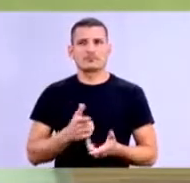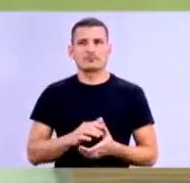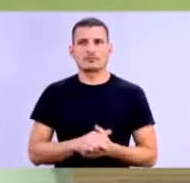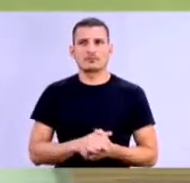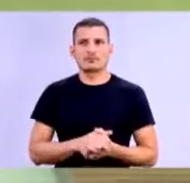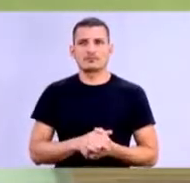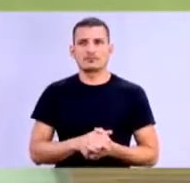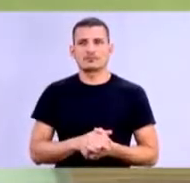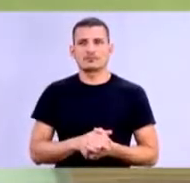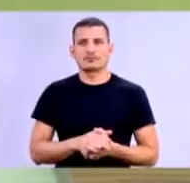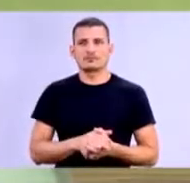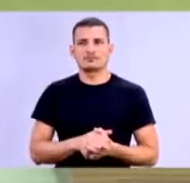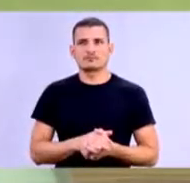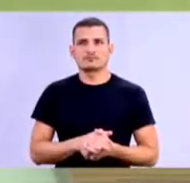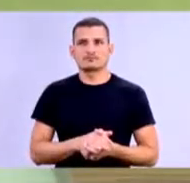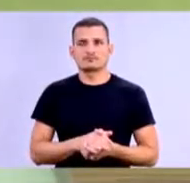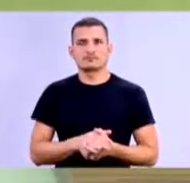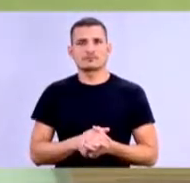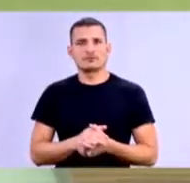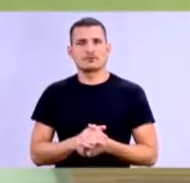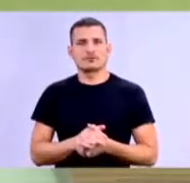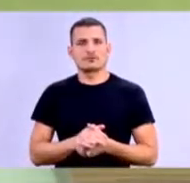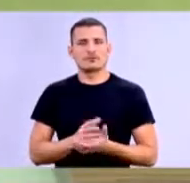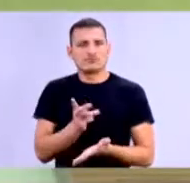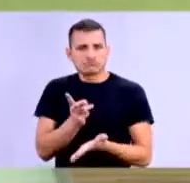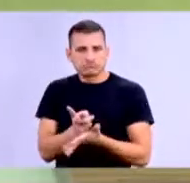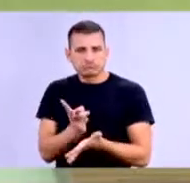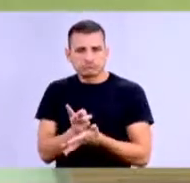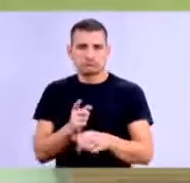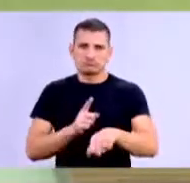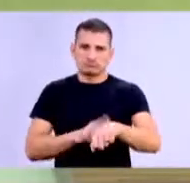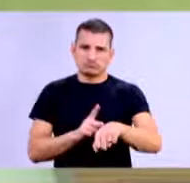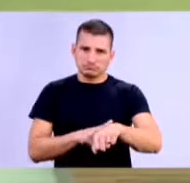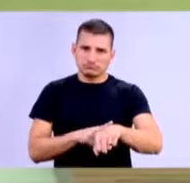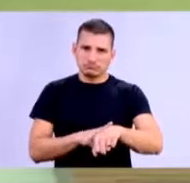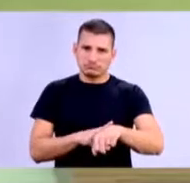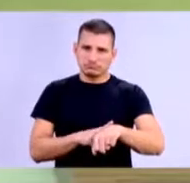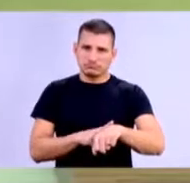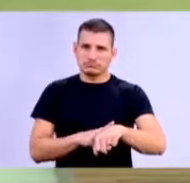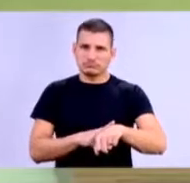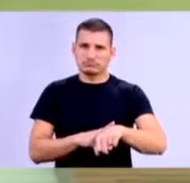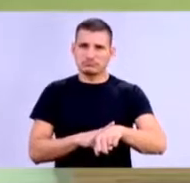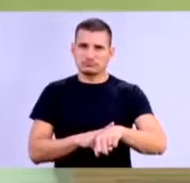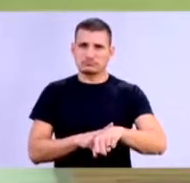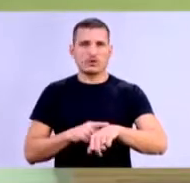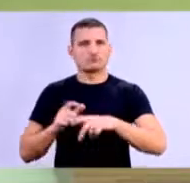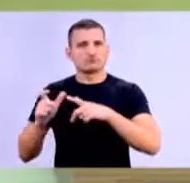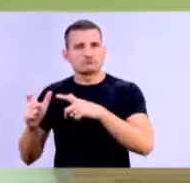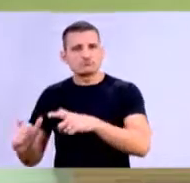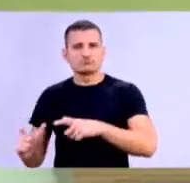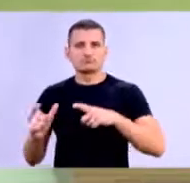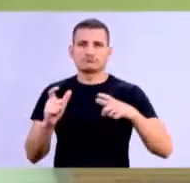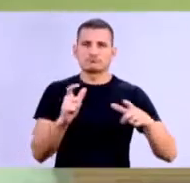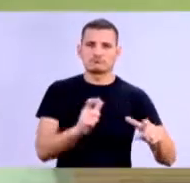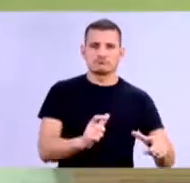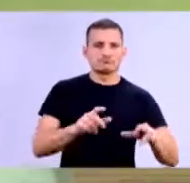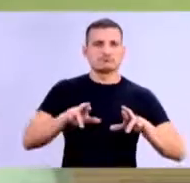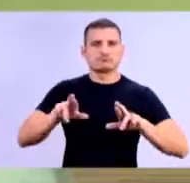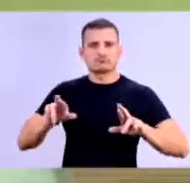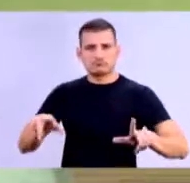presencialmente juntos ao mesmo tempo em espaços diferenciados, que é o que nós costumamos chamar